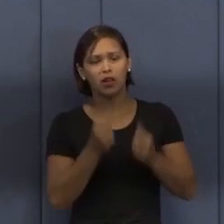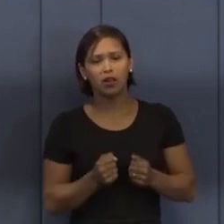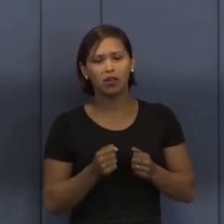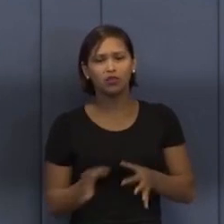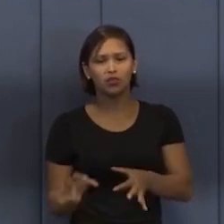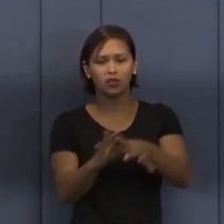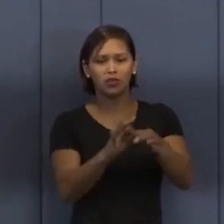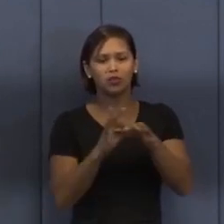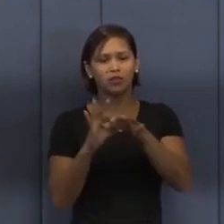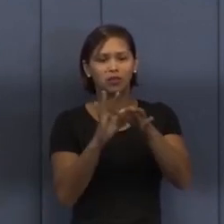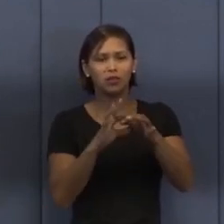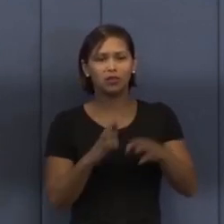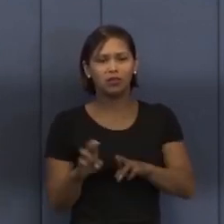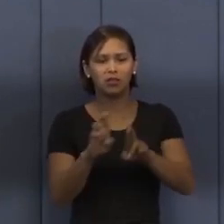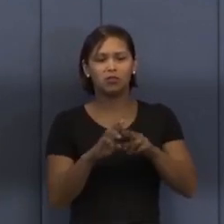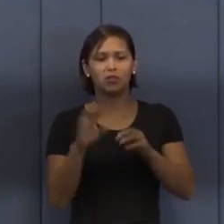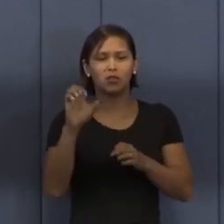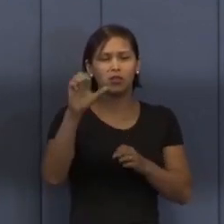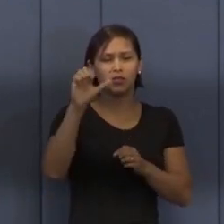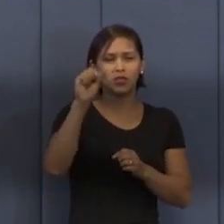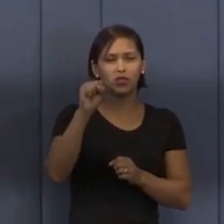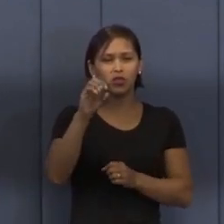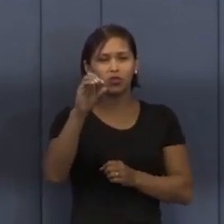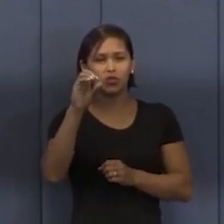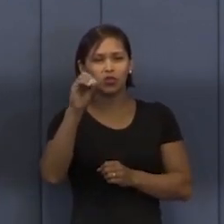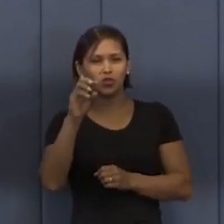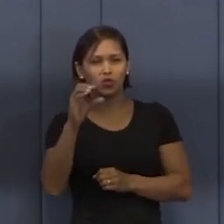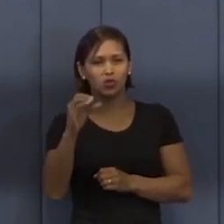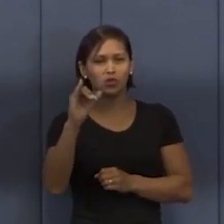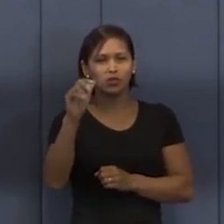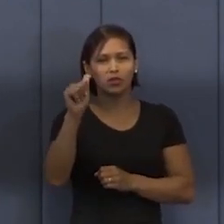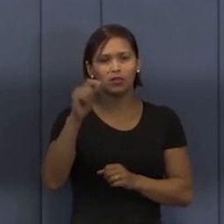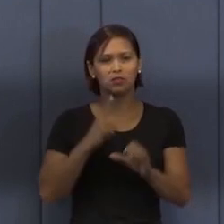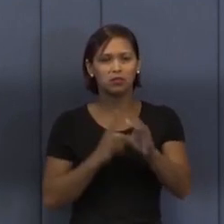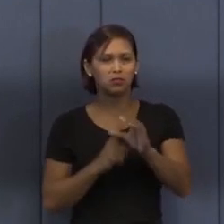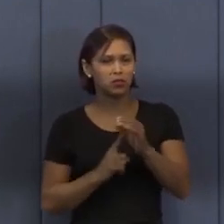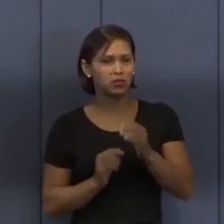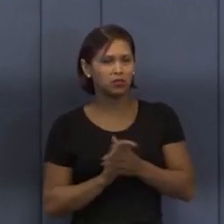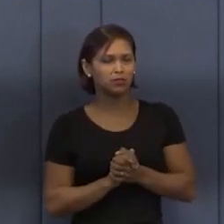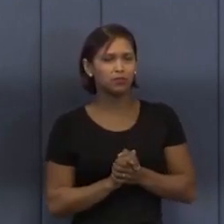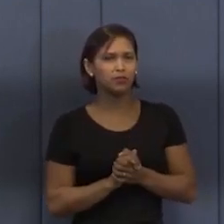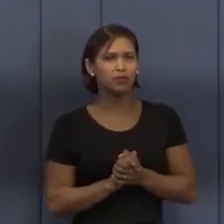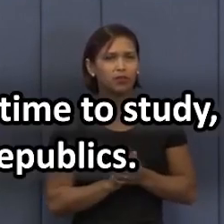A gente pode falar de União das Repúblicas Socialistas Soviéticas, algo que, durante